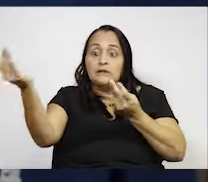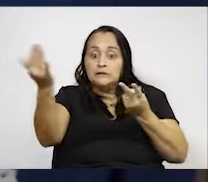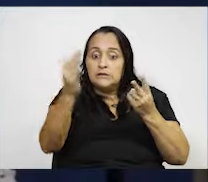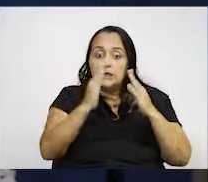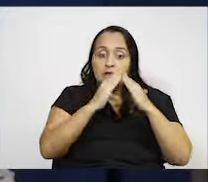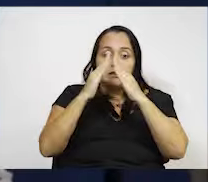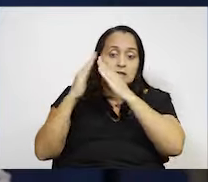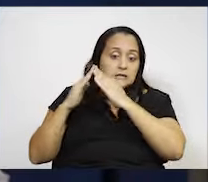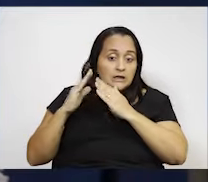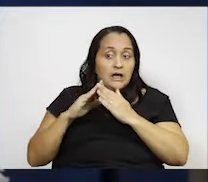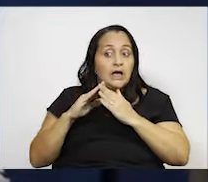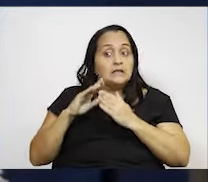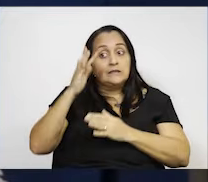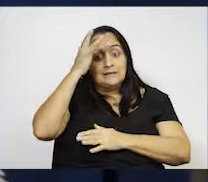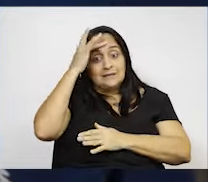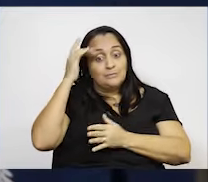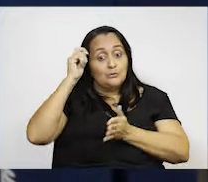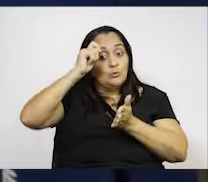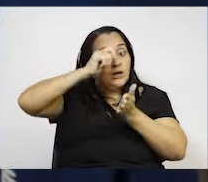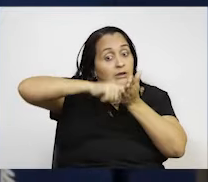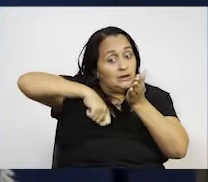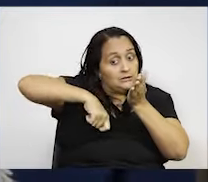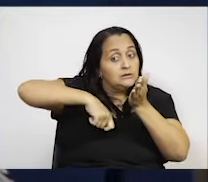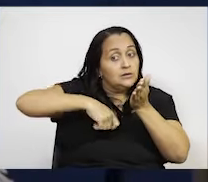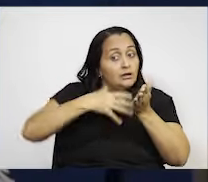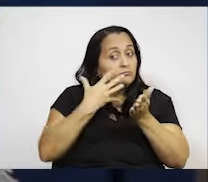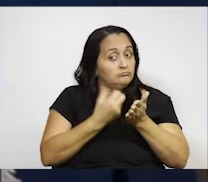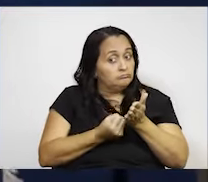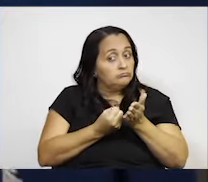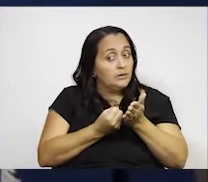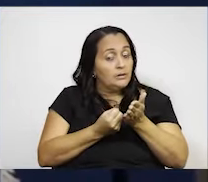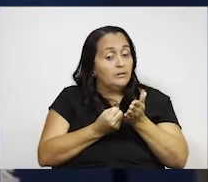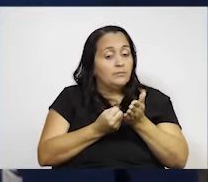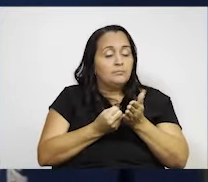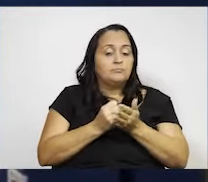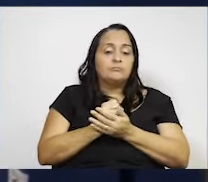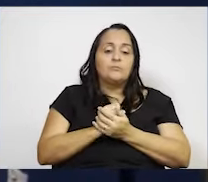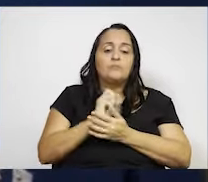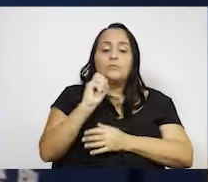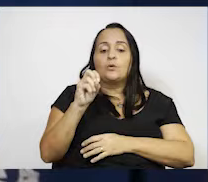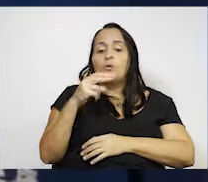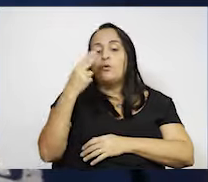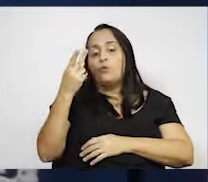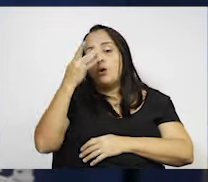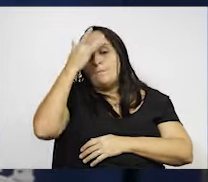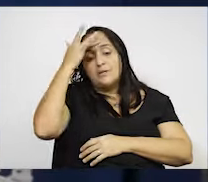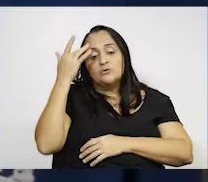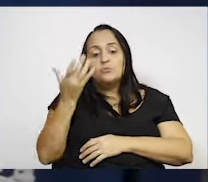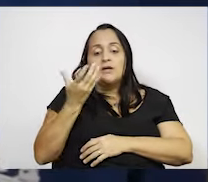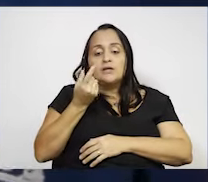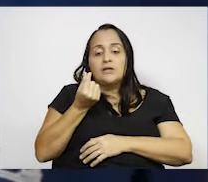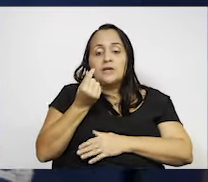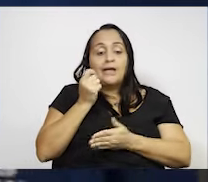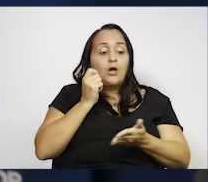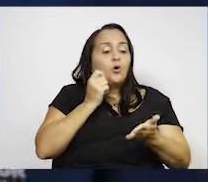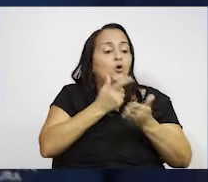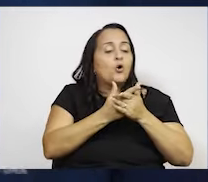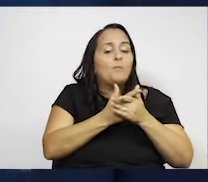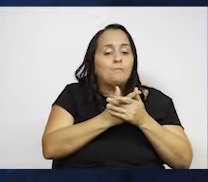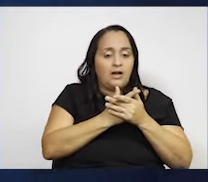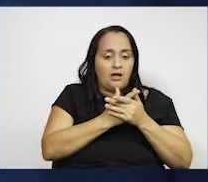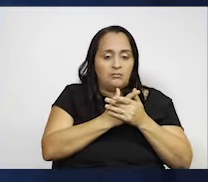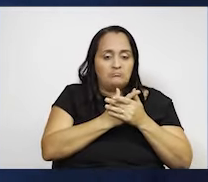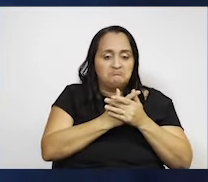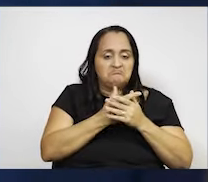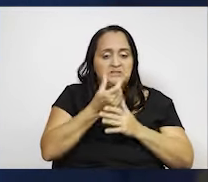estão entregando jornais na casa, nas casas das pessoas que assinaram para ter o jornal ou para aqueles que querem comprar nas